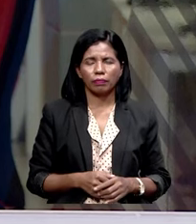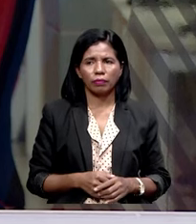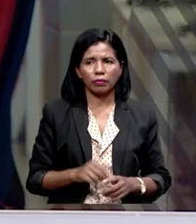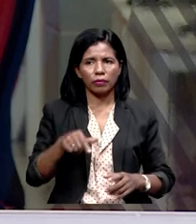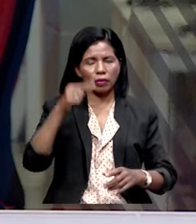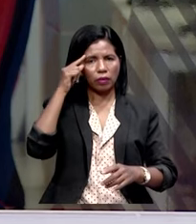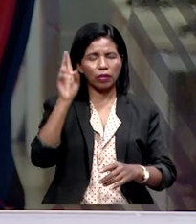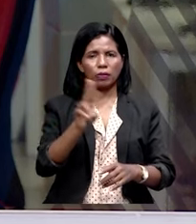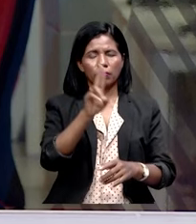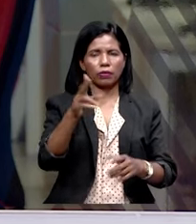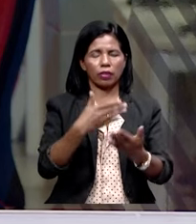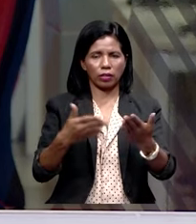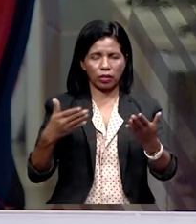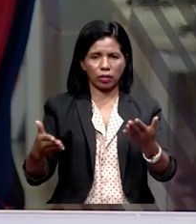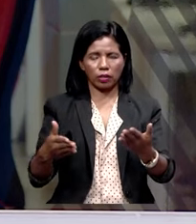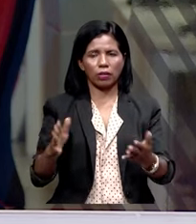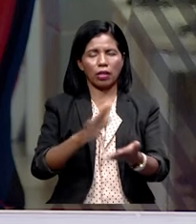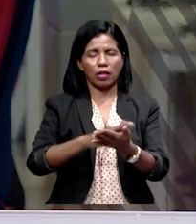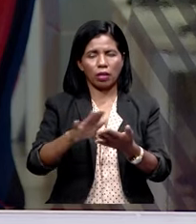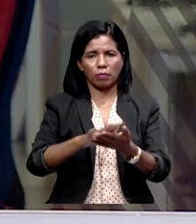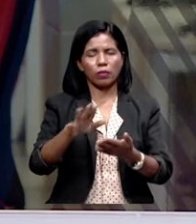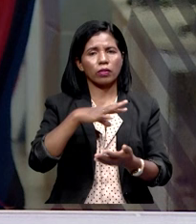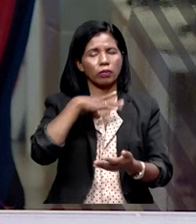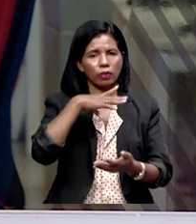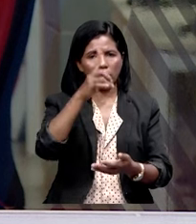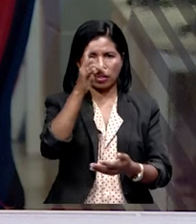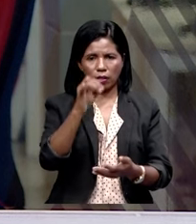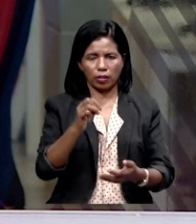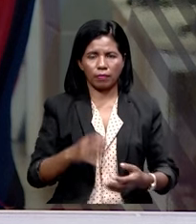Governu se usa ekipamentu modernu hodi hamos foer kapitál díli.